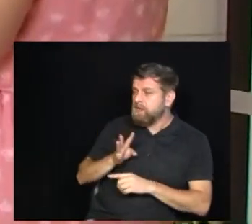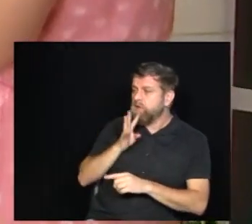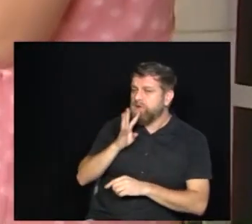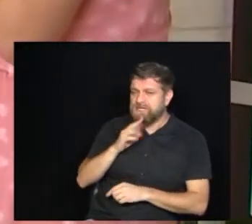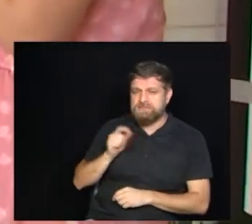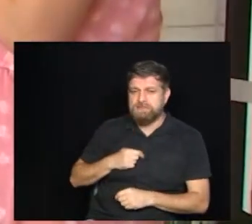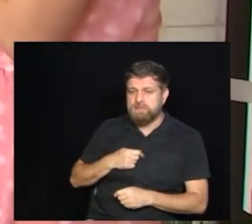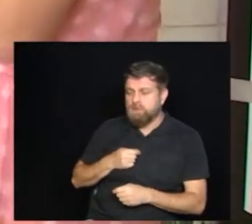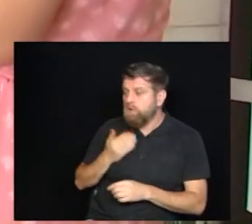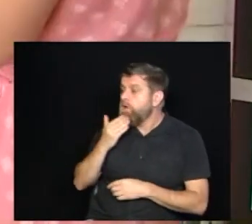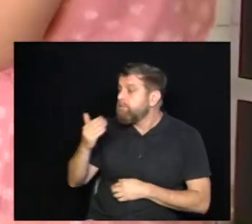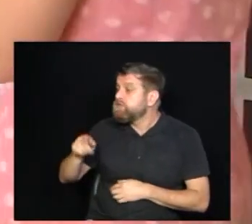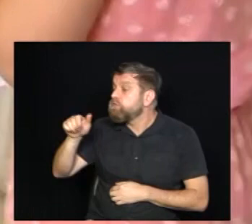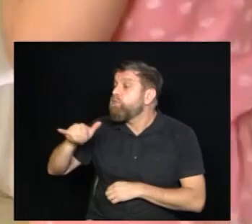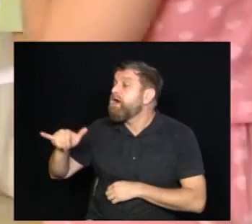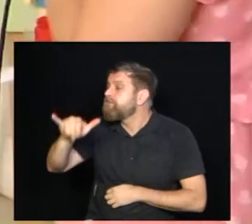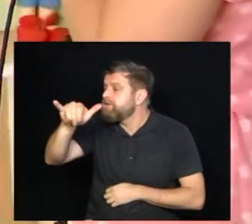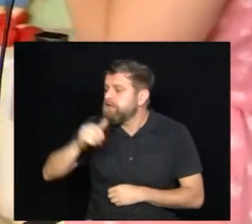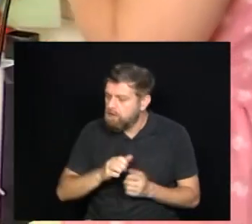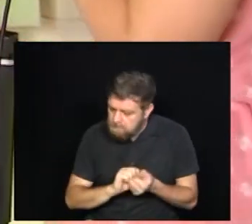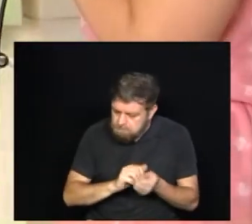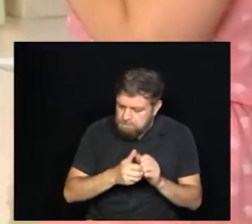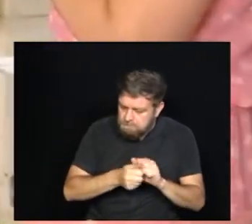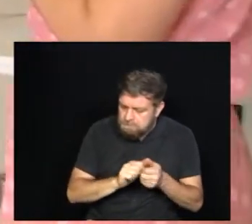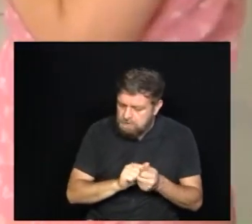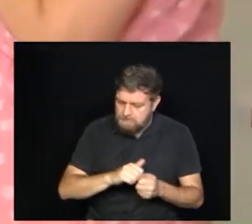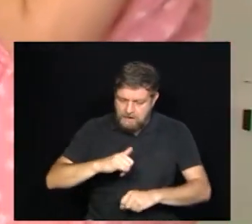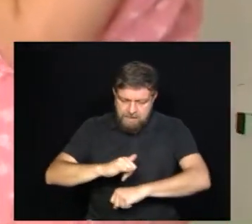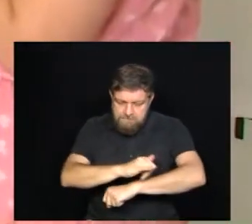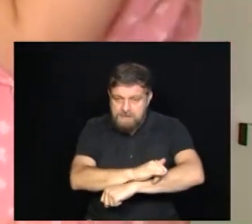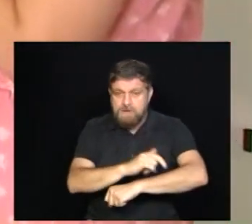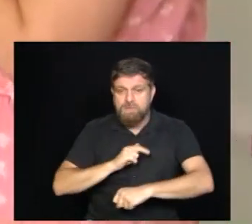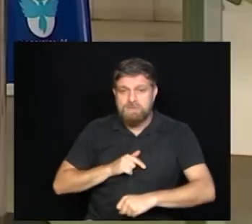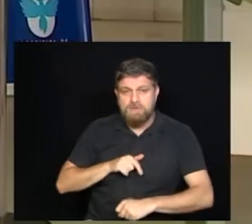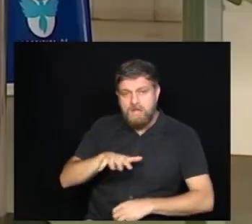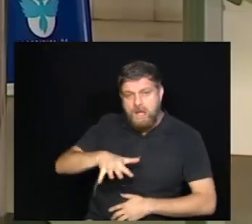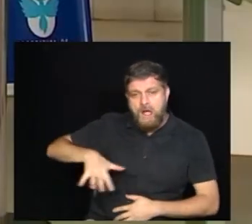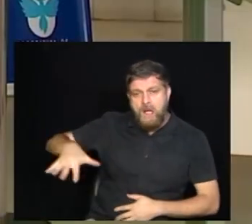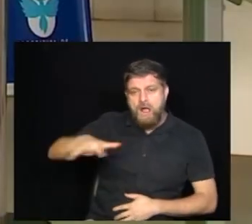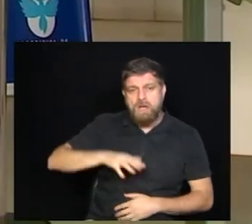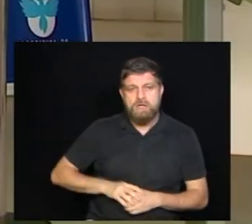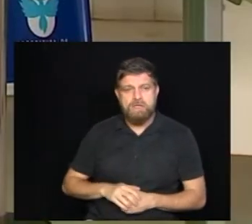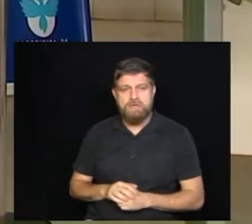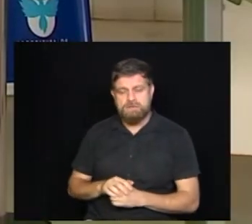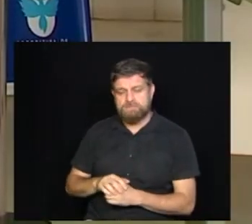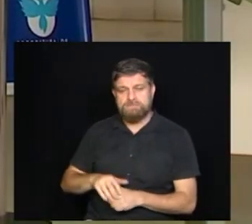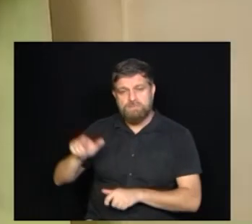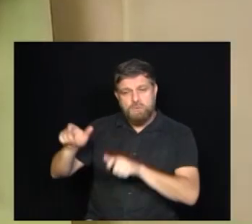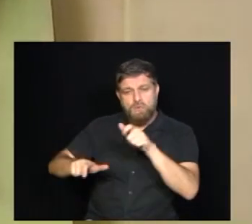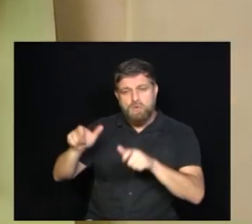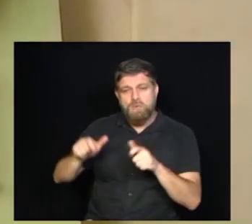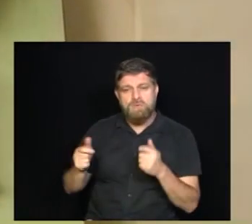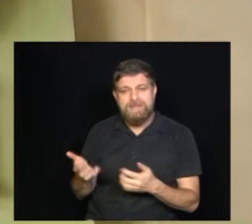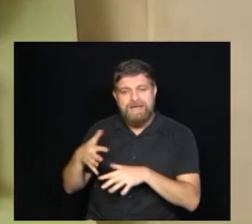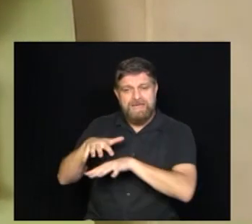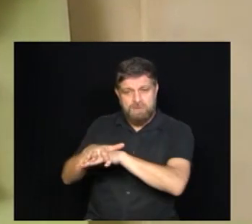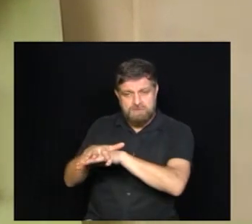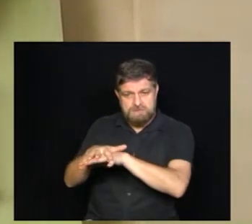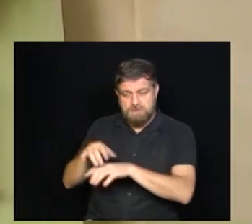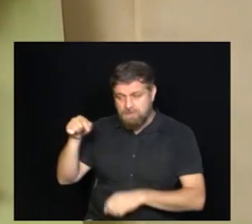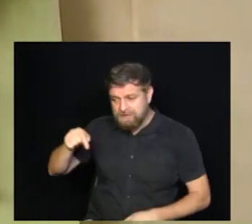para ele, faça um avião, e ele fez. Aqui na lateral a gente tem a Turminha da Inclusão. É um programa que vai legal. Até as